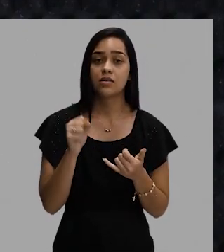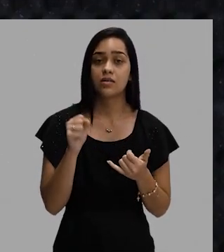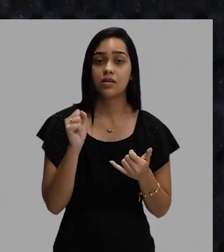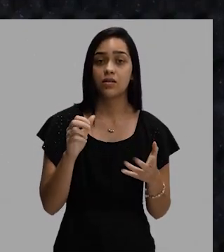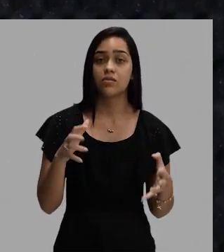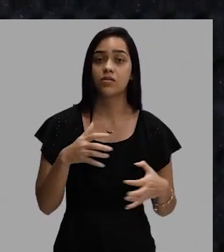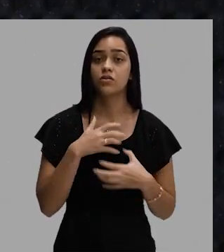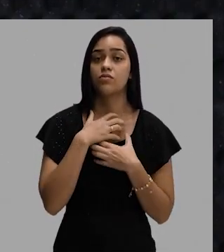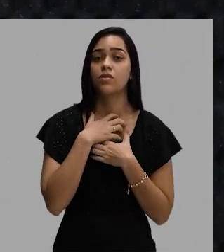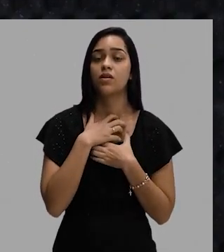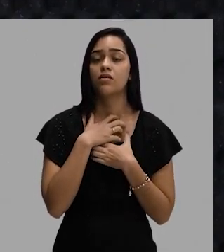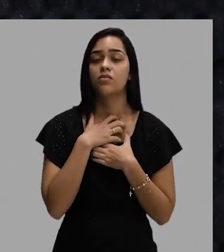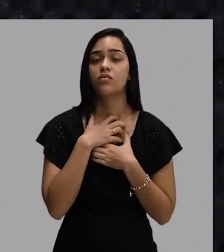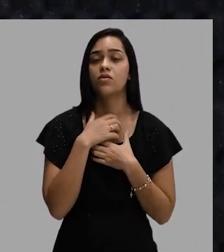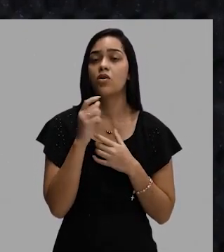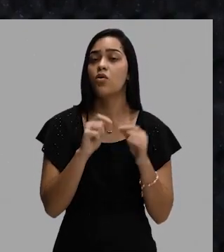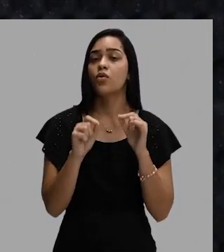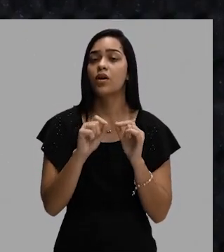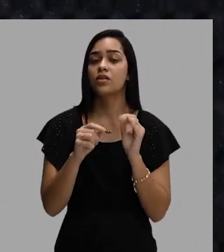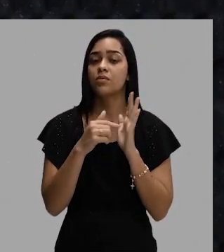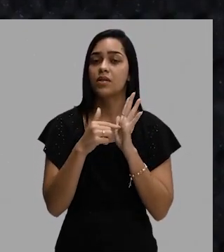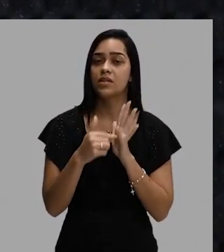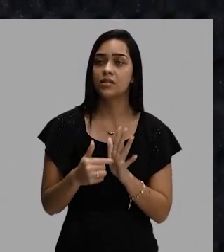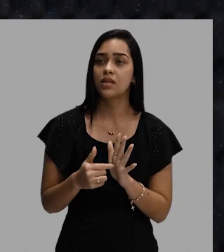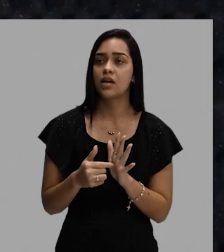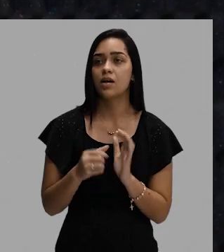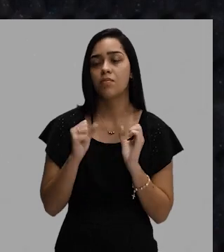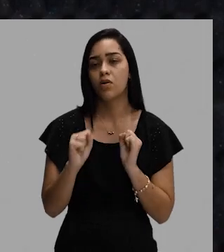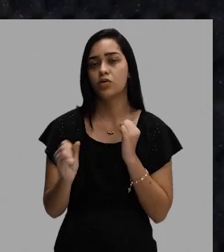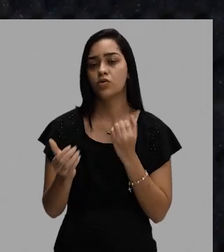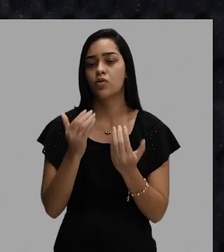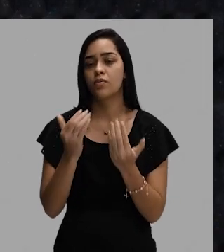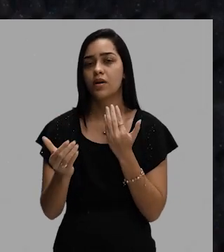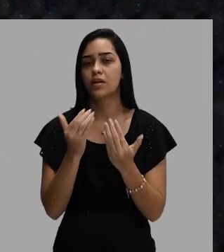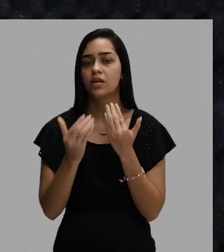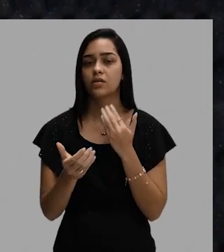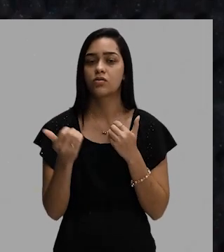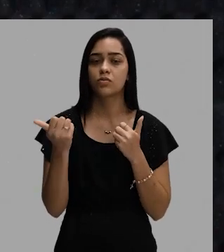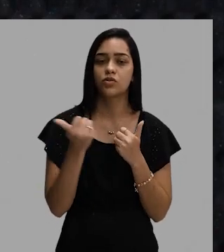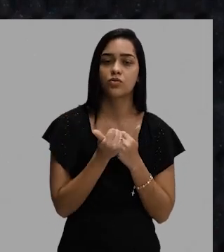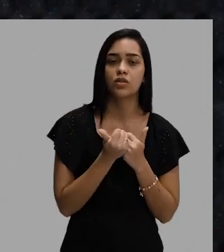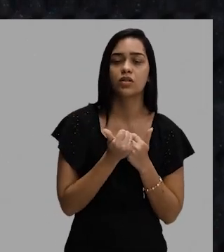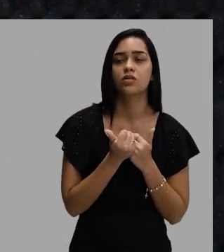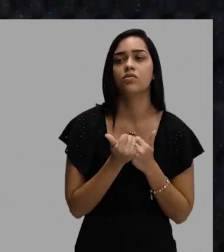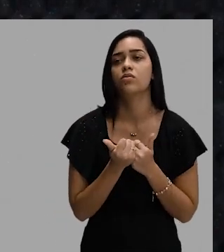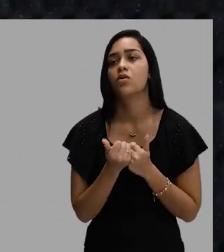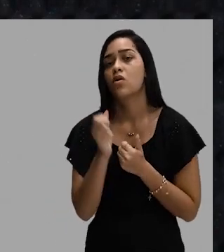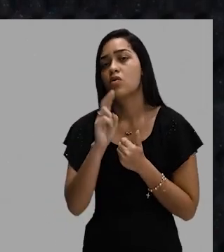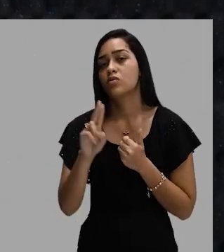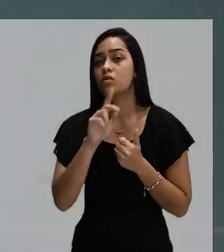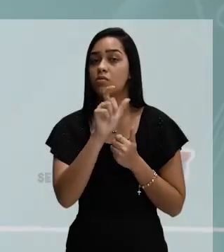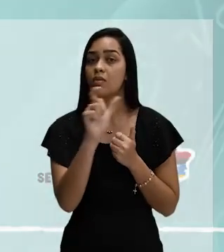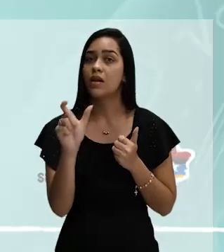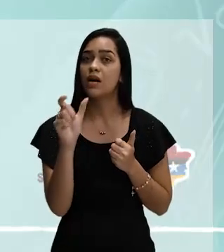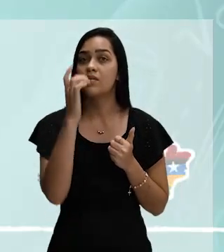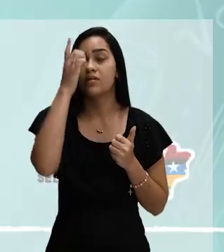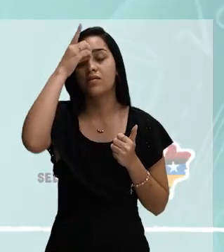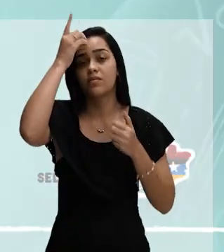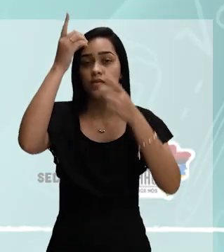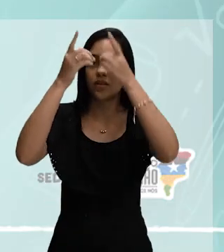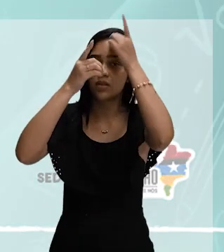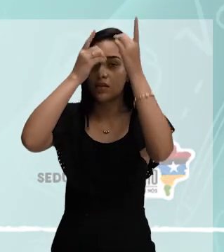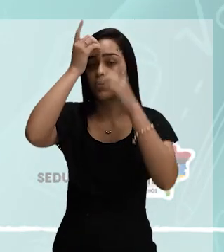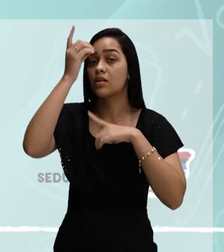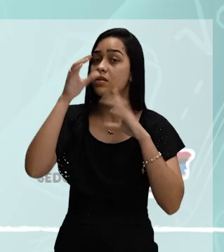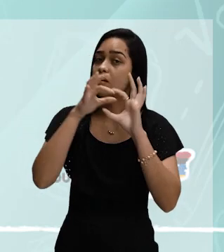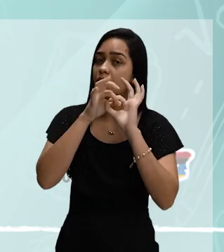os sentimentos no sentido de apresentá-los, seja comparando, seja substituindo, seja usando palavras, seja inventando. Nós temos